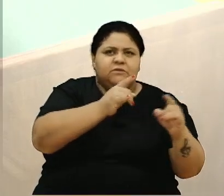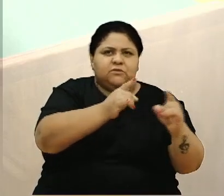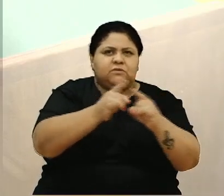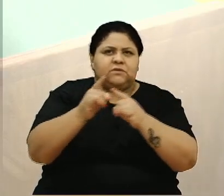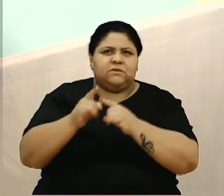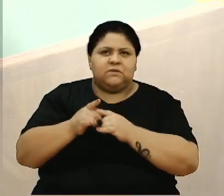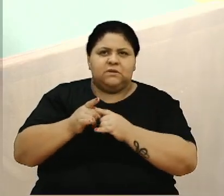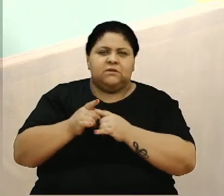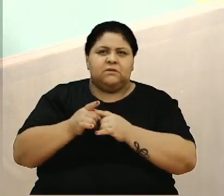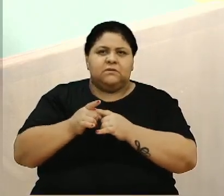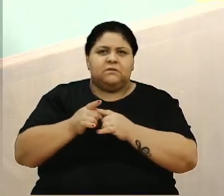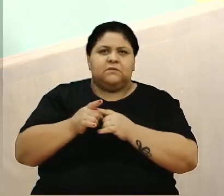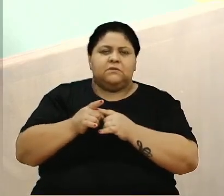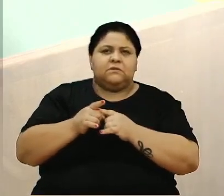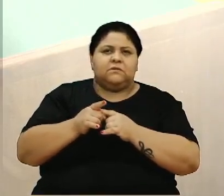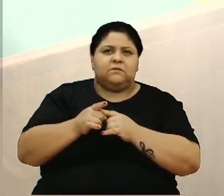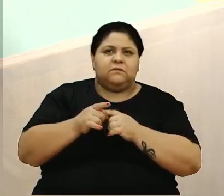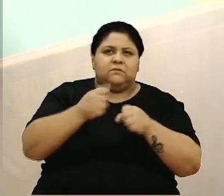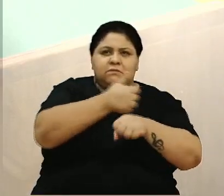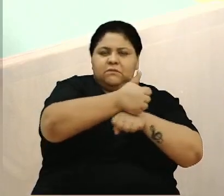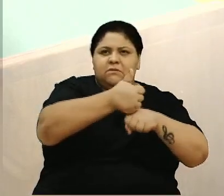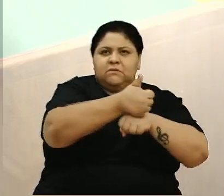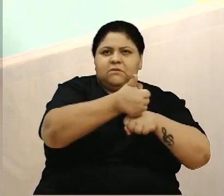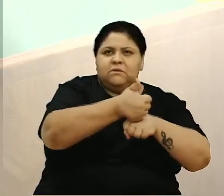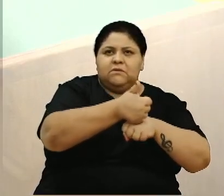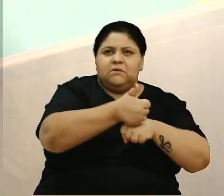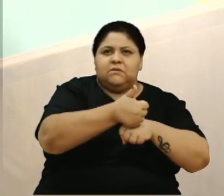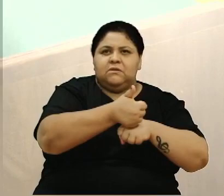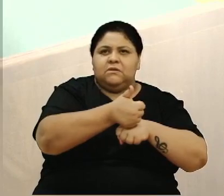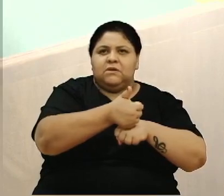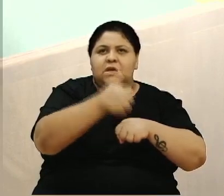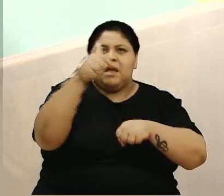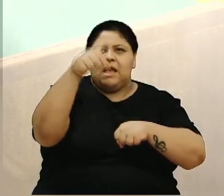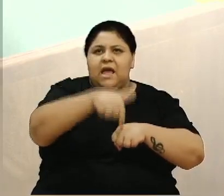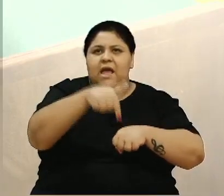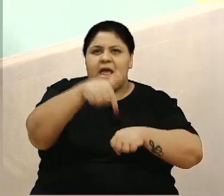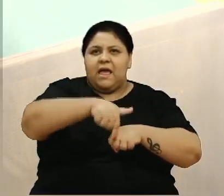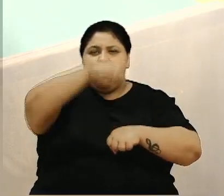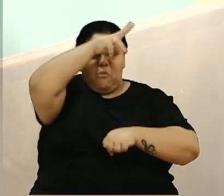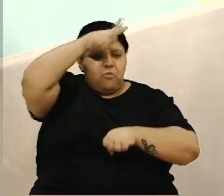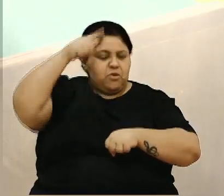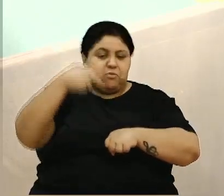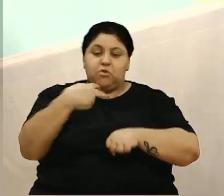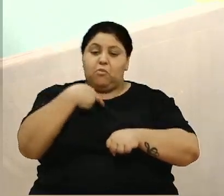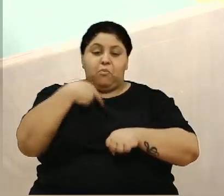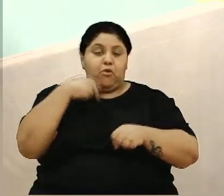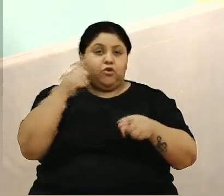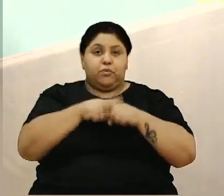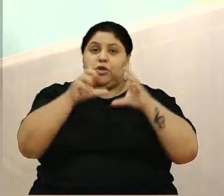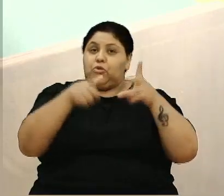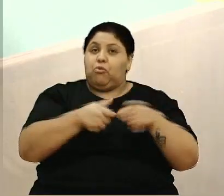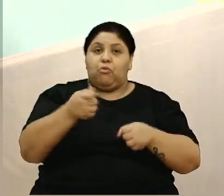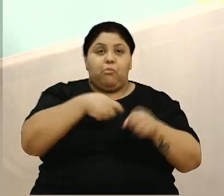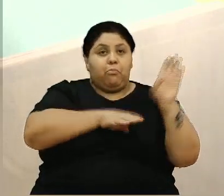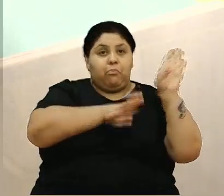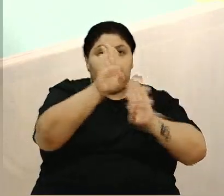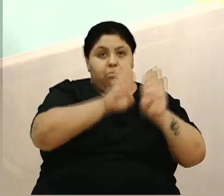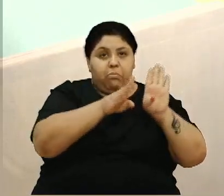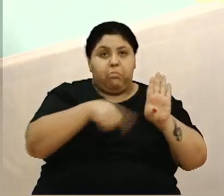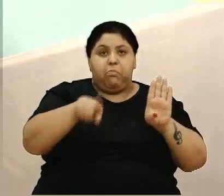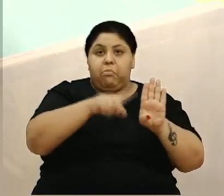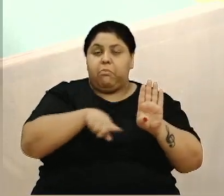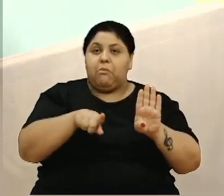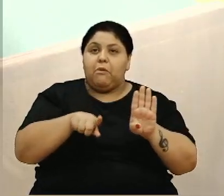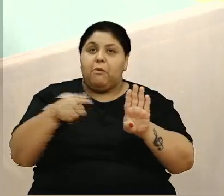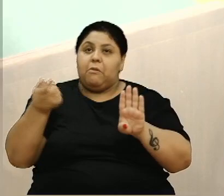certo. O município não pode, porque o recurso cai lá e daí tudo precisa licitar. E nós precisamos de maquita, nós